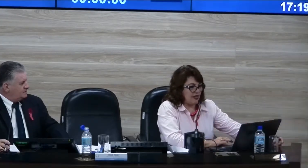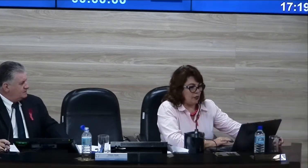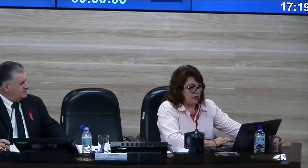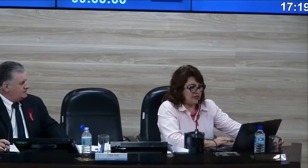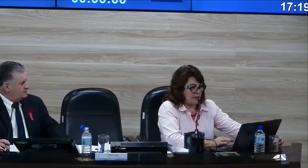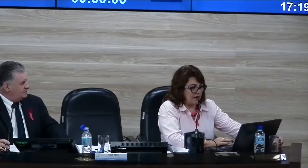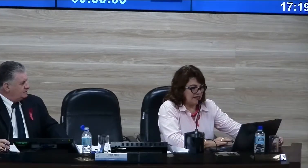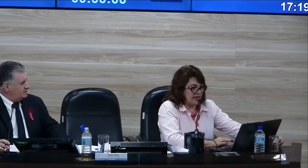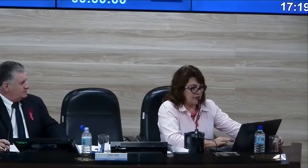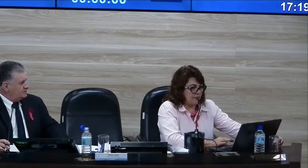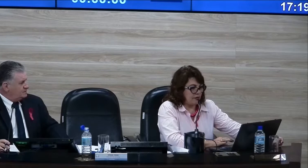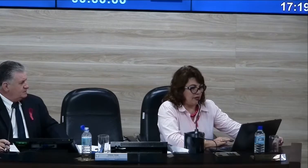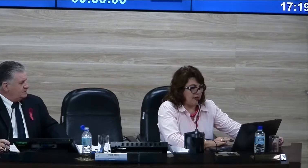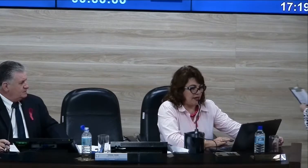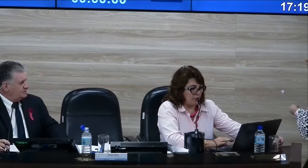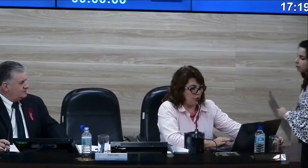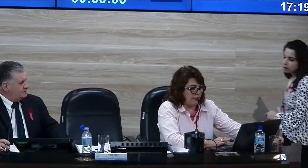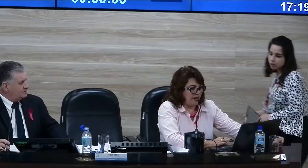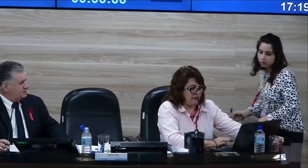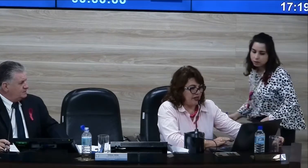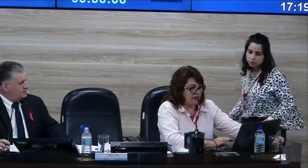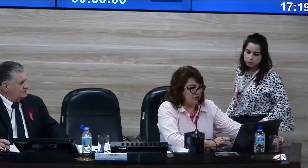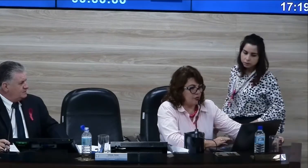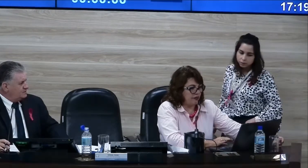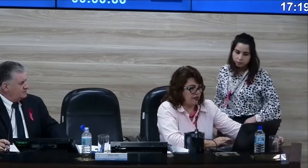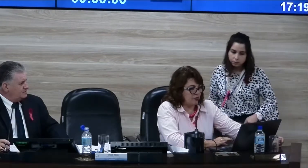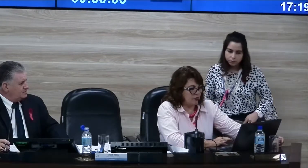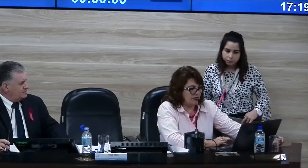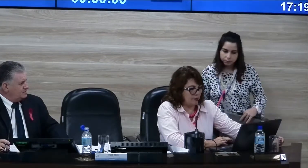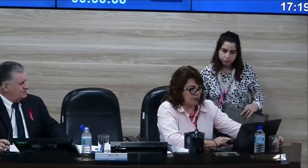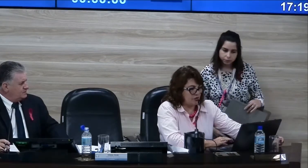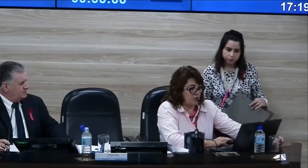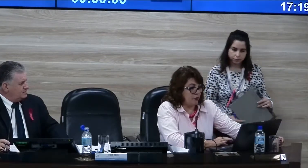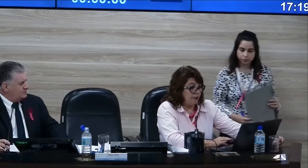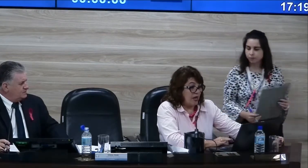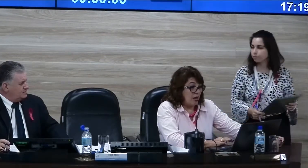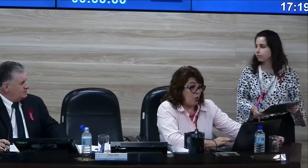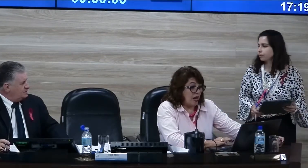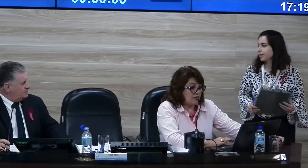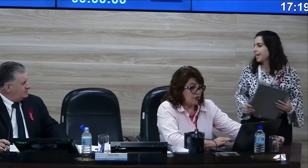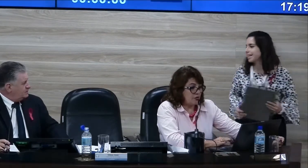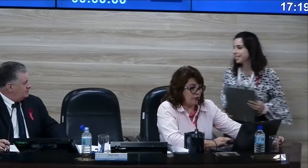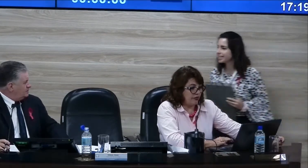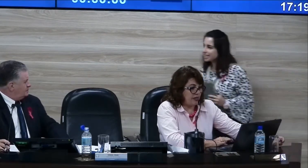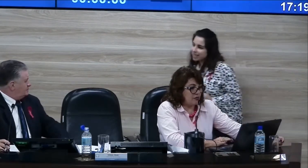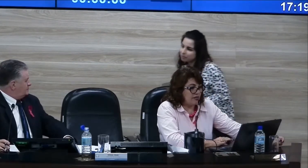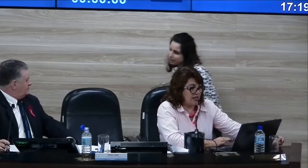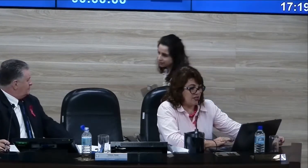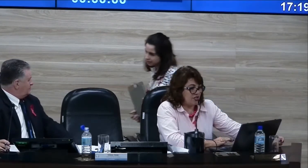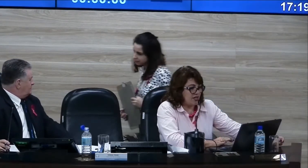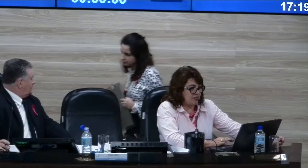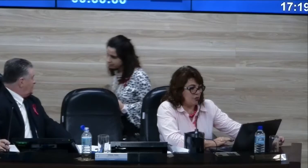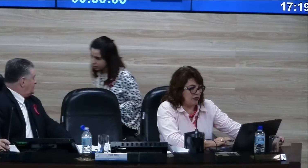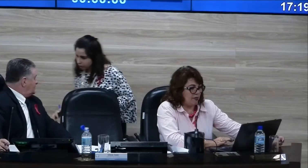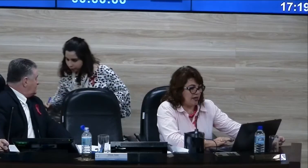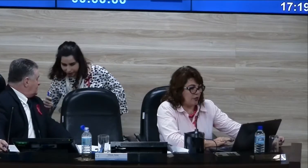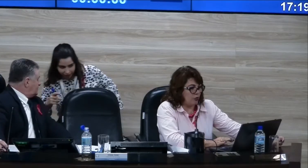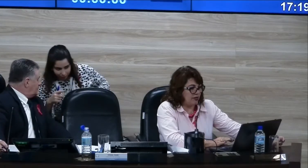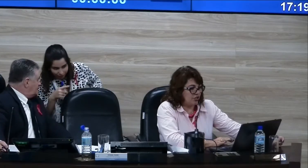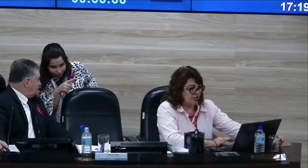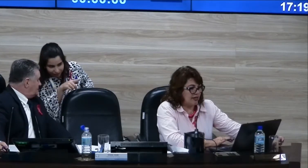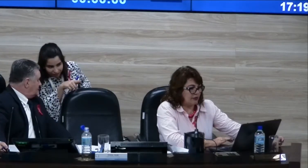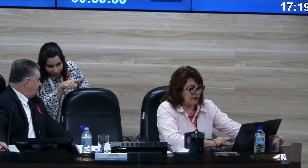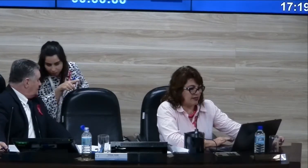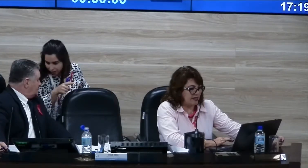Quais os valores repassados para o Limeira Clube referente aos convênios com o CEPROSOM? Quais os convênios existentes com o Limeira